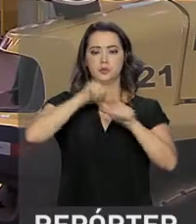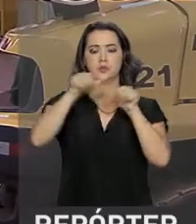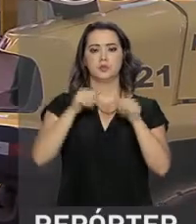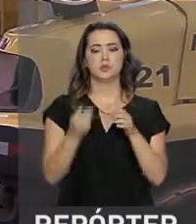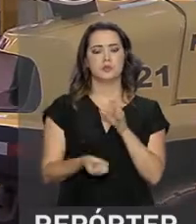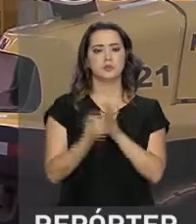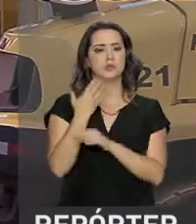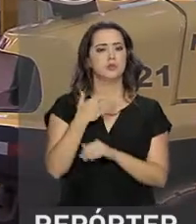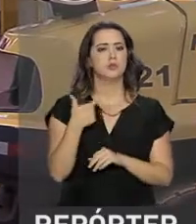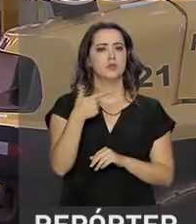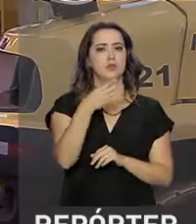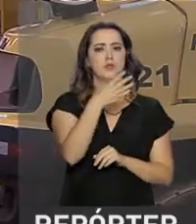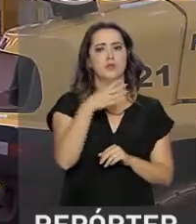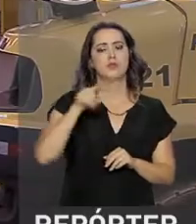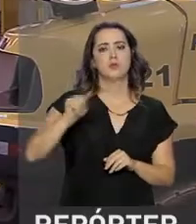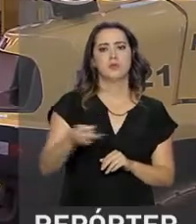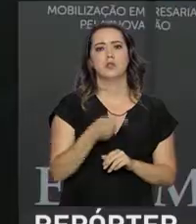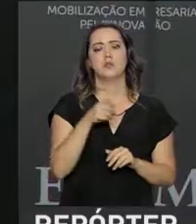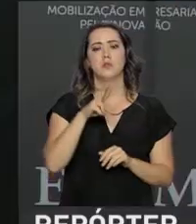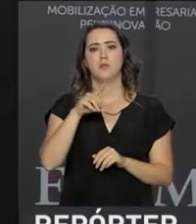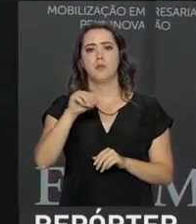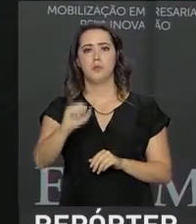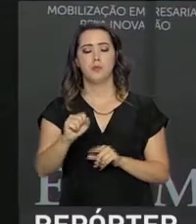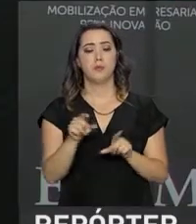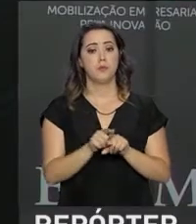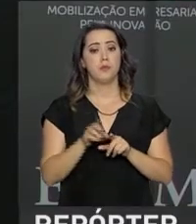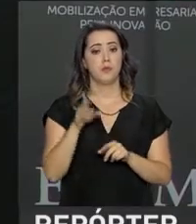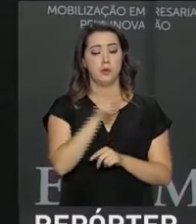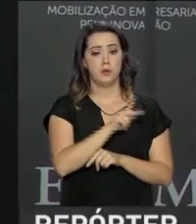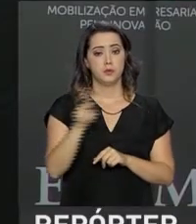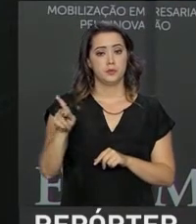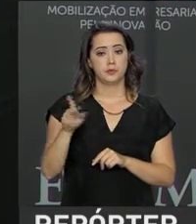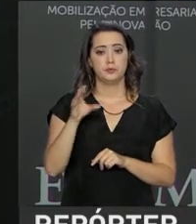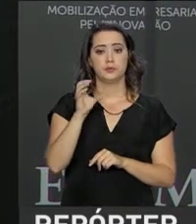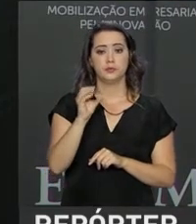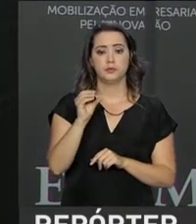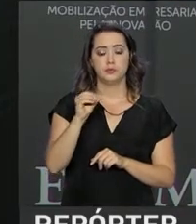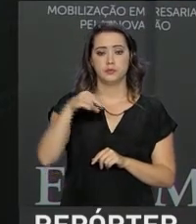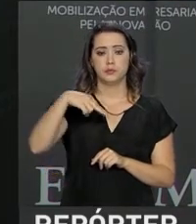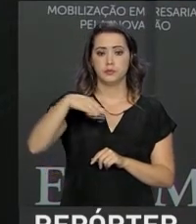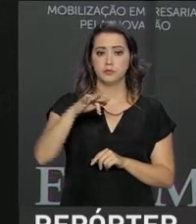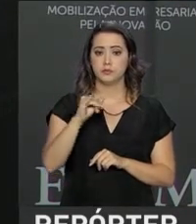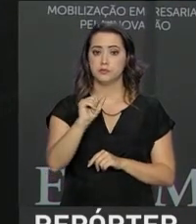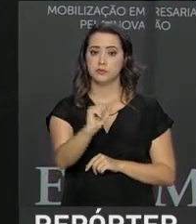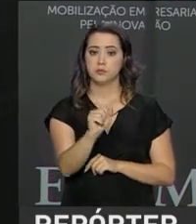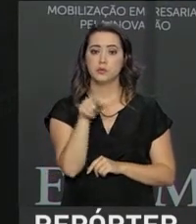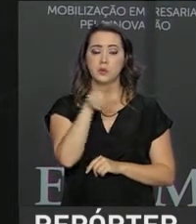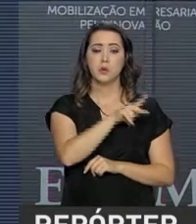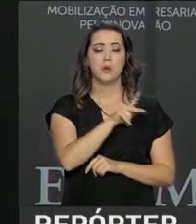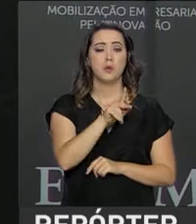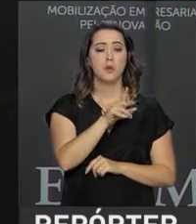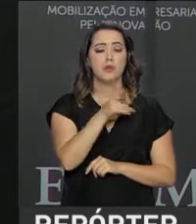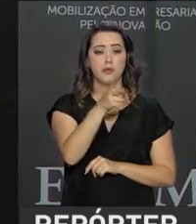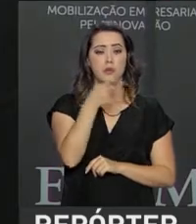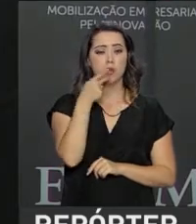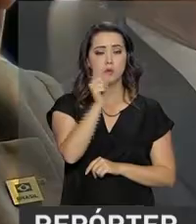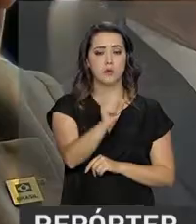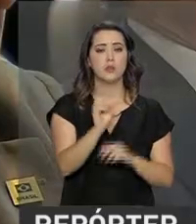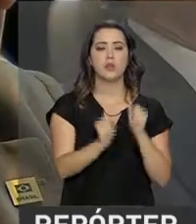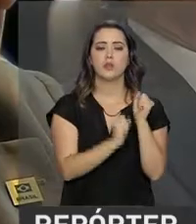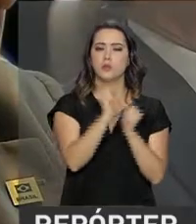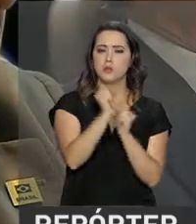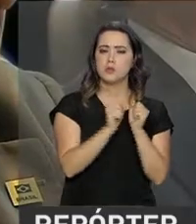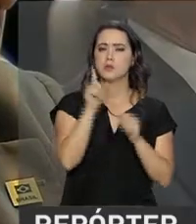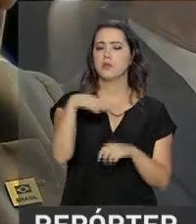com geração de mais de 24 mil vagas. Segundo o presidente da Confederação Nacional da Indústria, as contratações da indústria são importantes